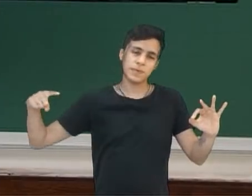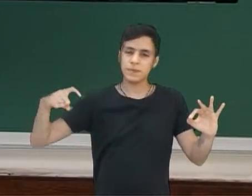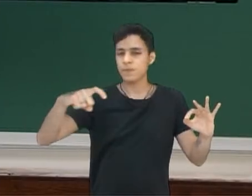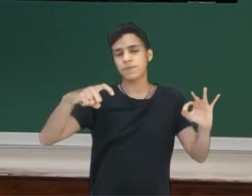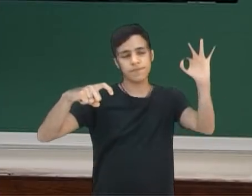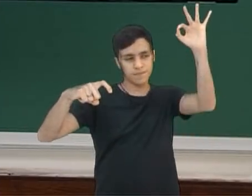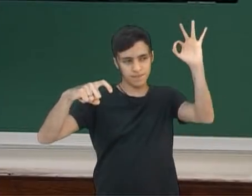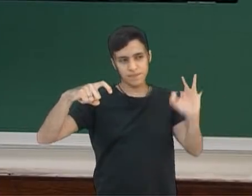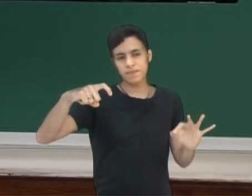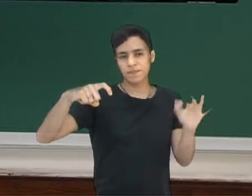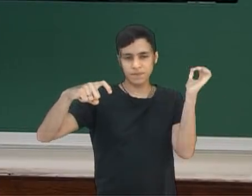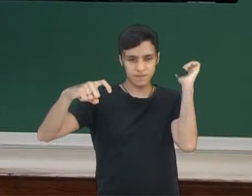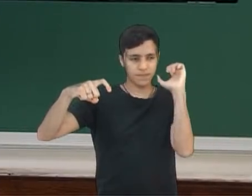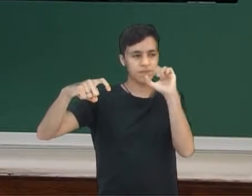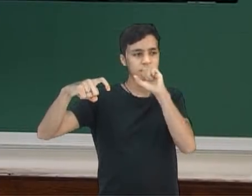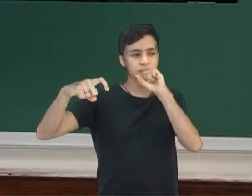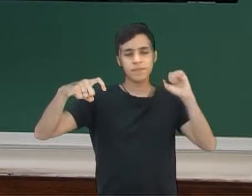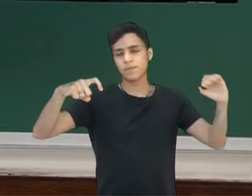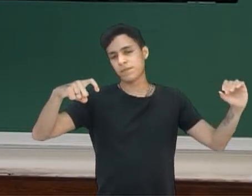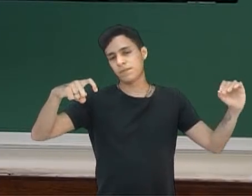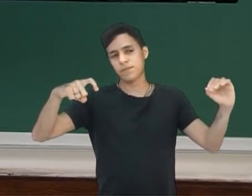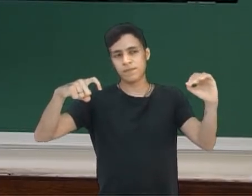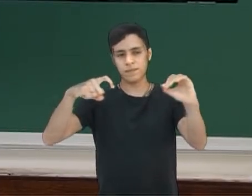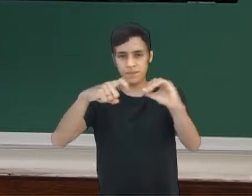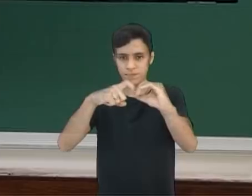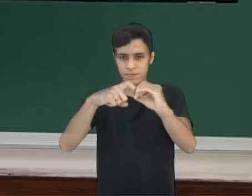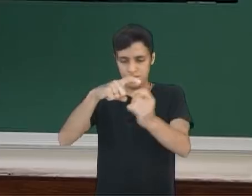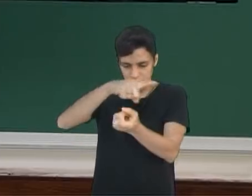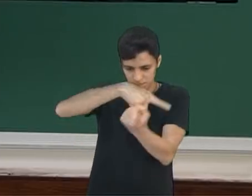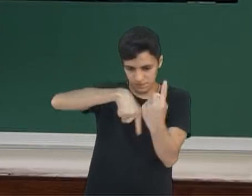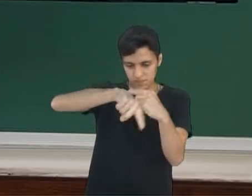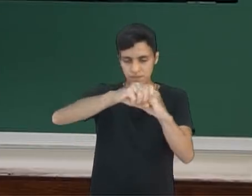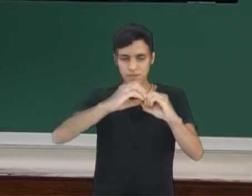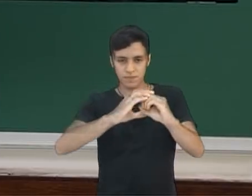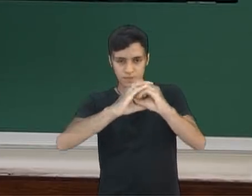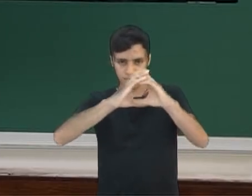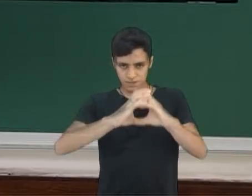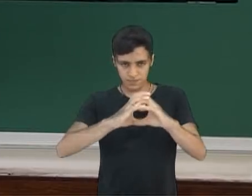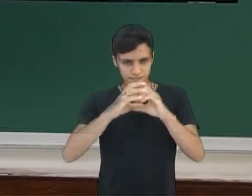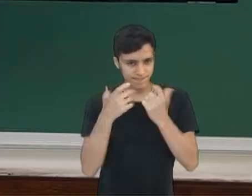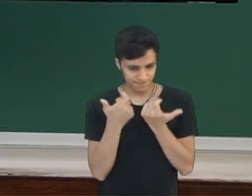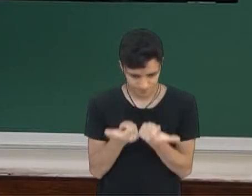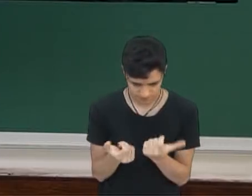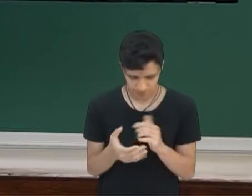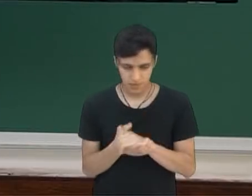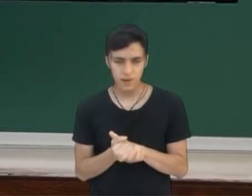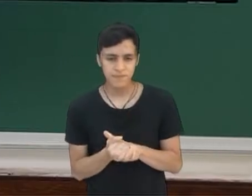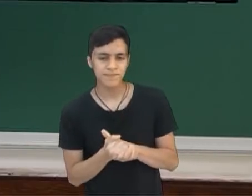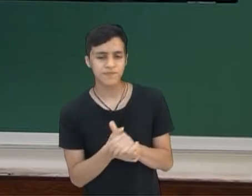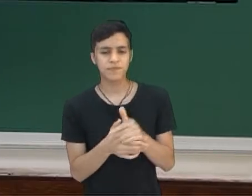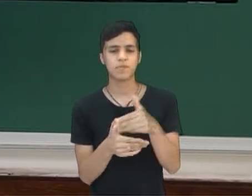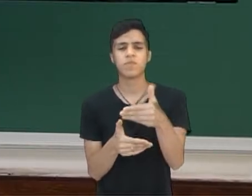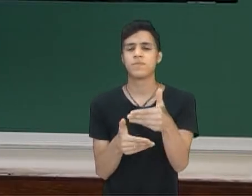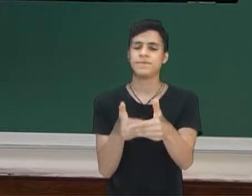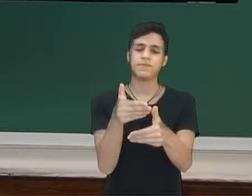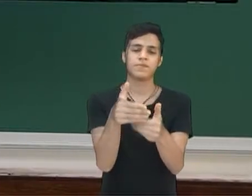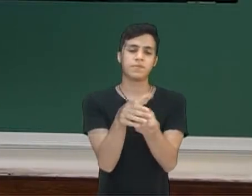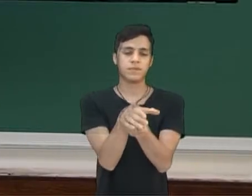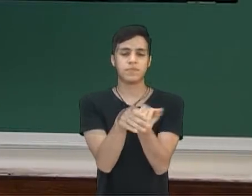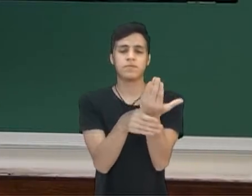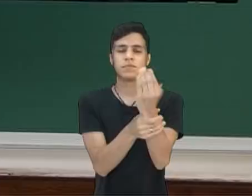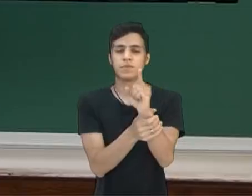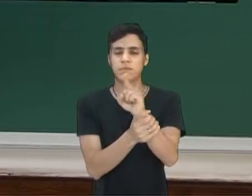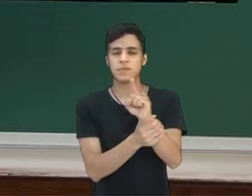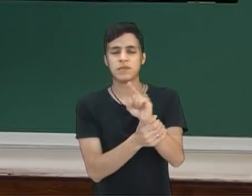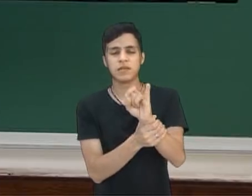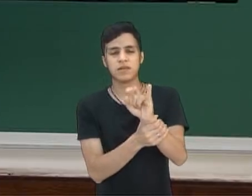um tanto a gente recebe informações genéticas vindas da nossa mãe, lá no óvulo. E no momento da formação do